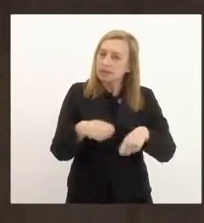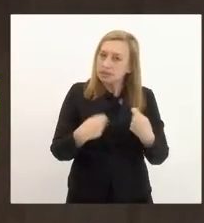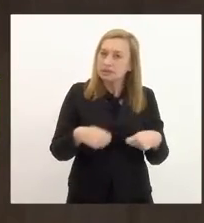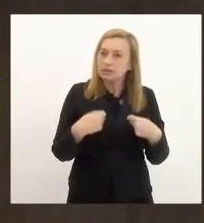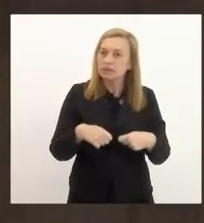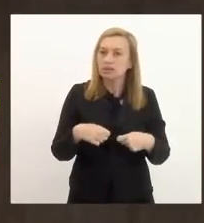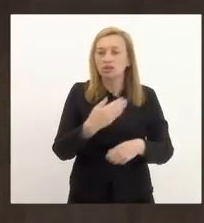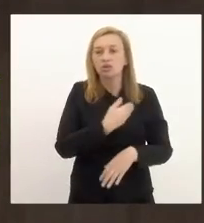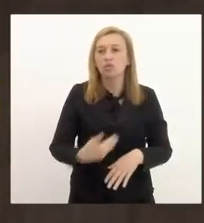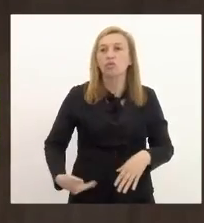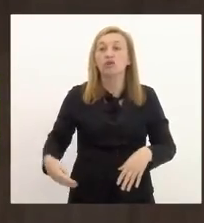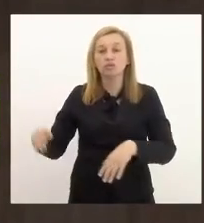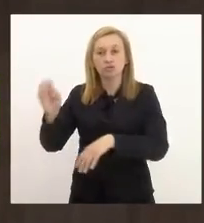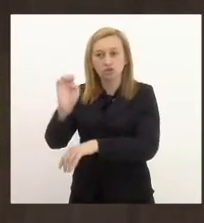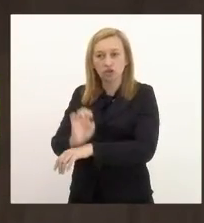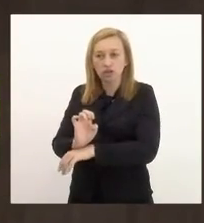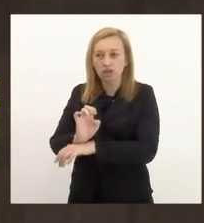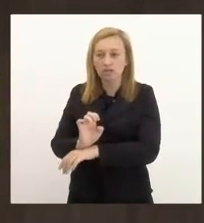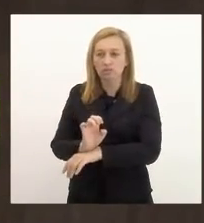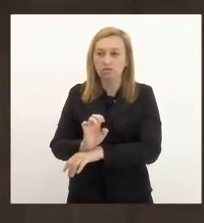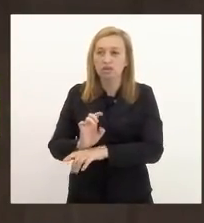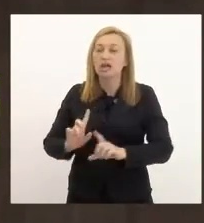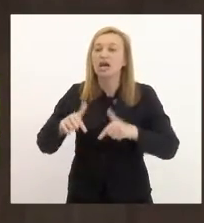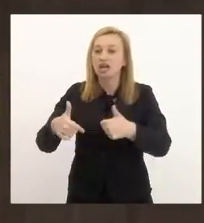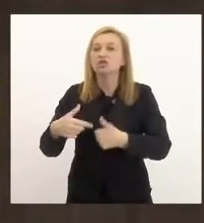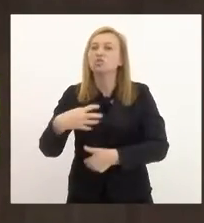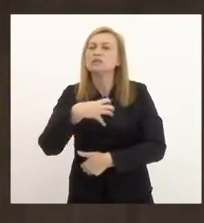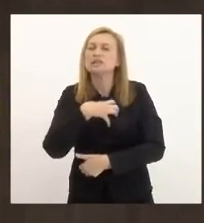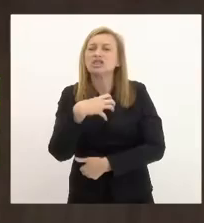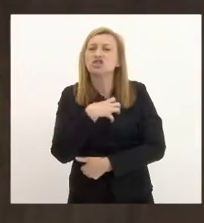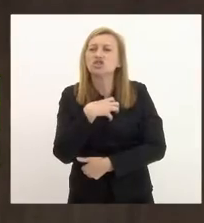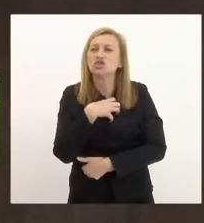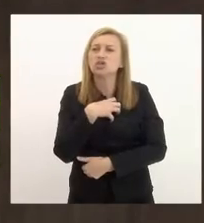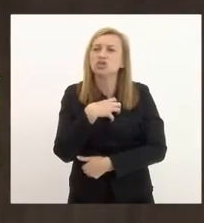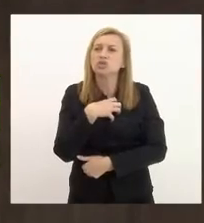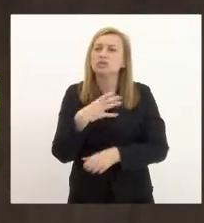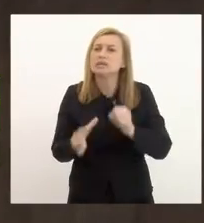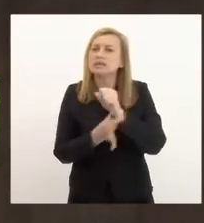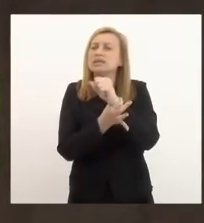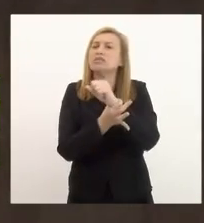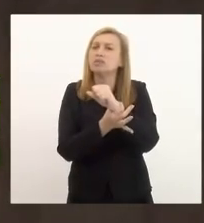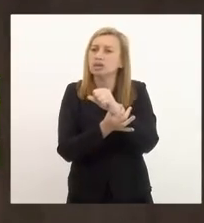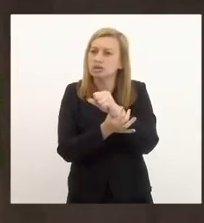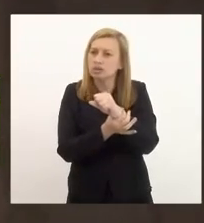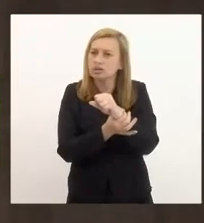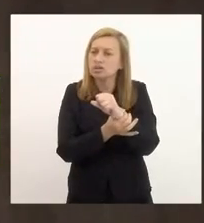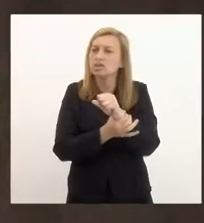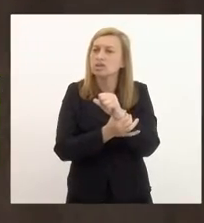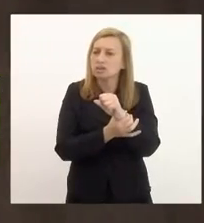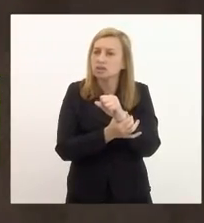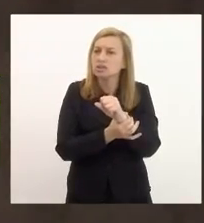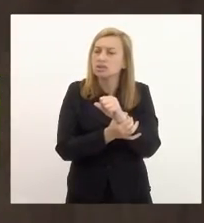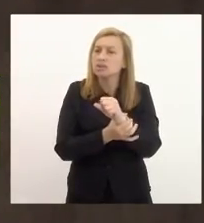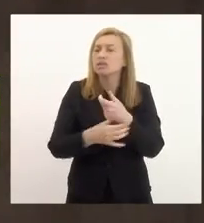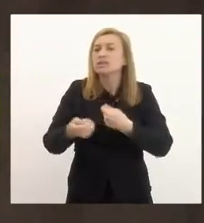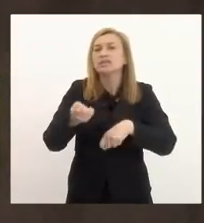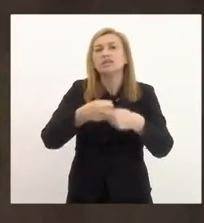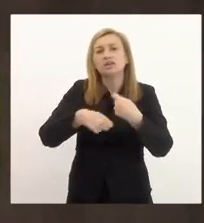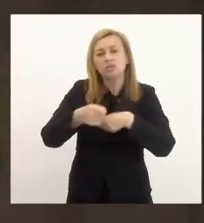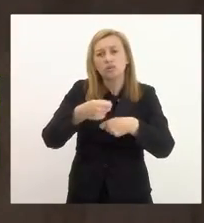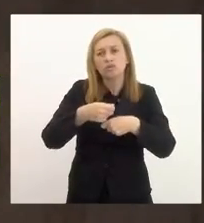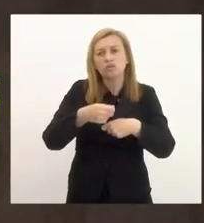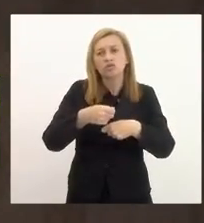que o governo e haja no sentido de garantir uma melhor condição de negociação